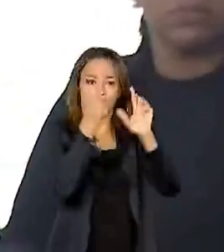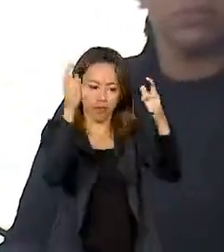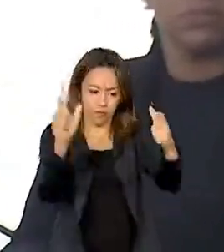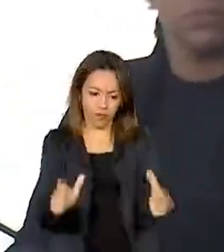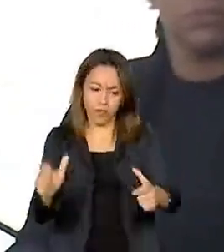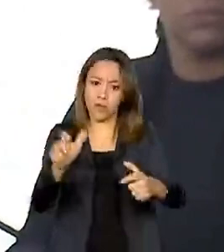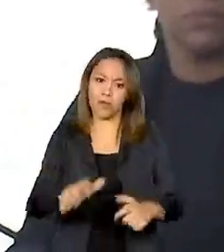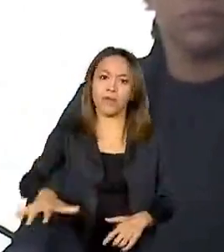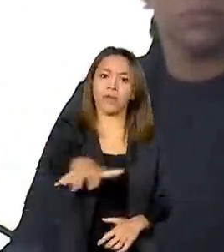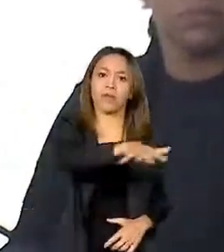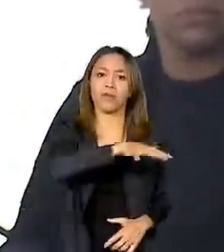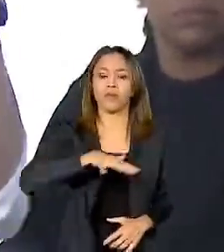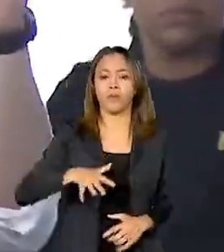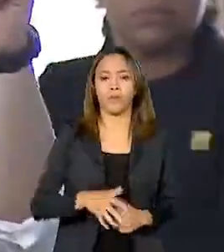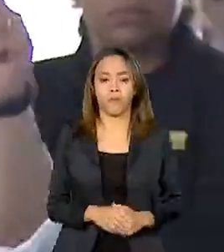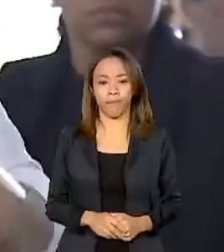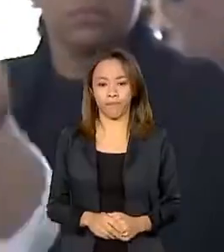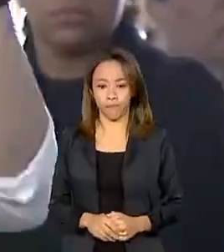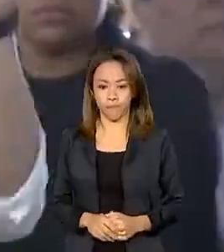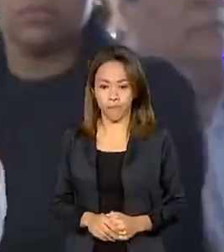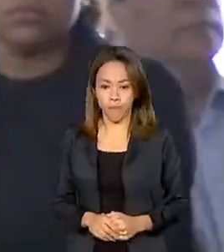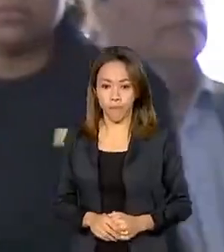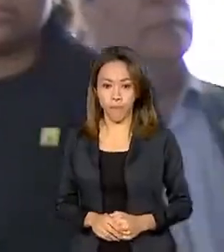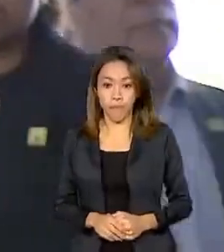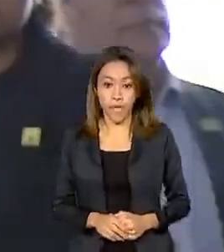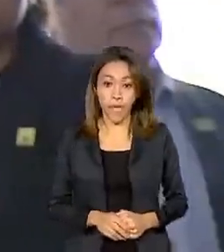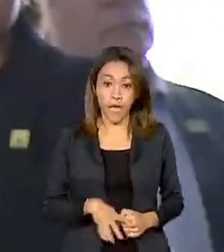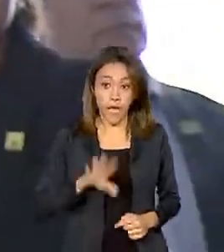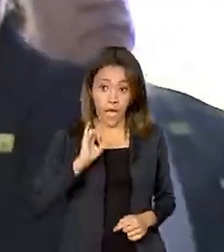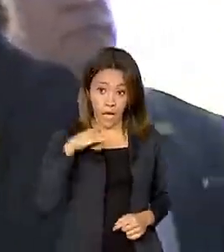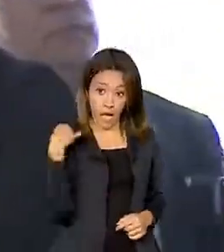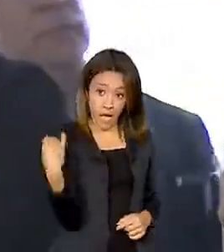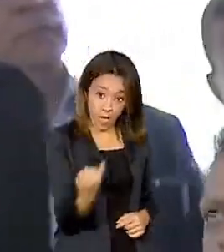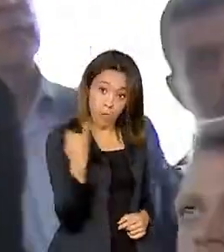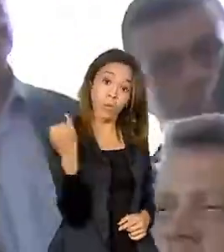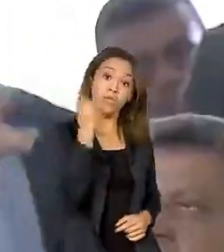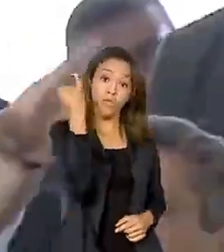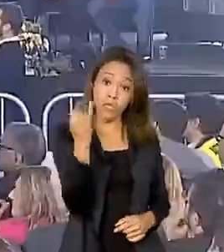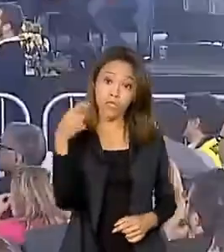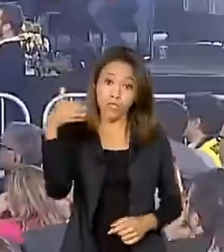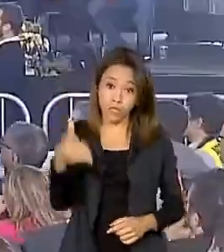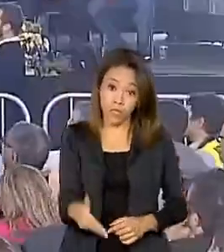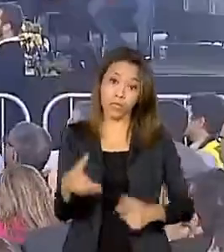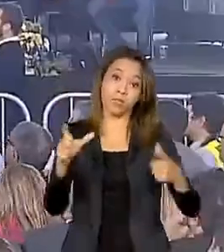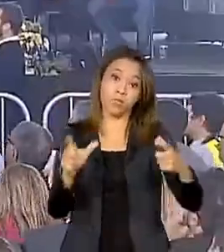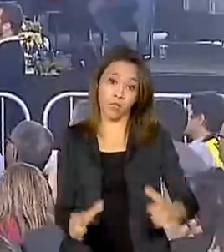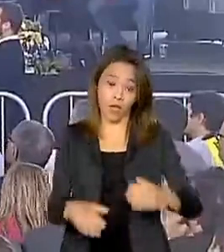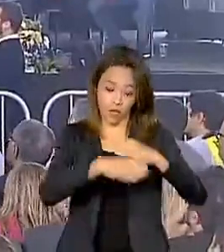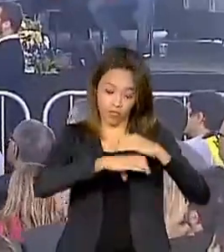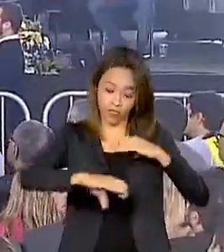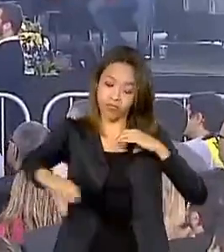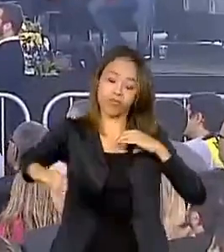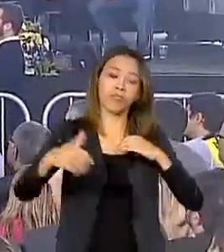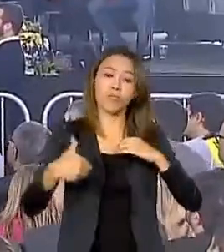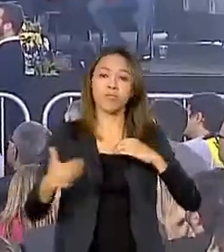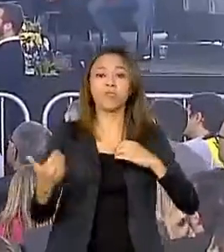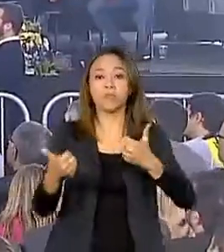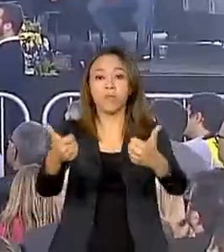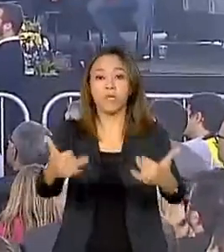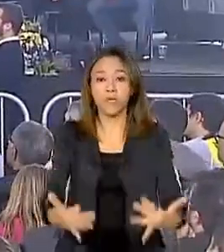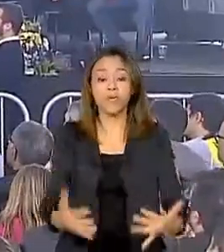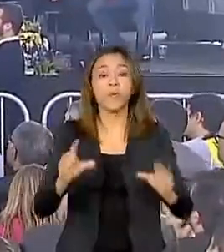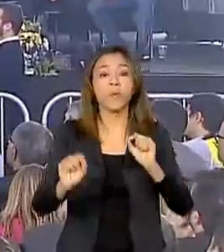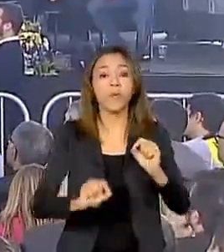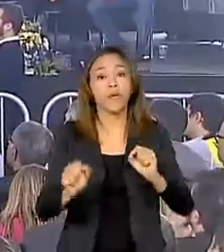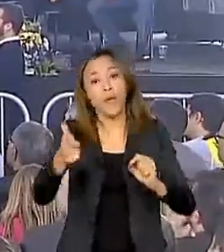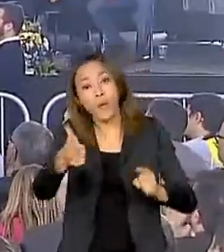Santista. Só que, tão importante quanto o túnel Santos Guarujá, e às vezes a gente não fala ou não ressalta, são as